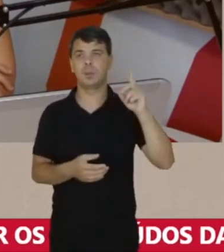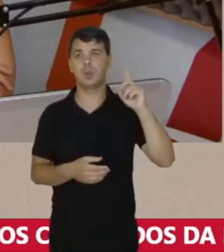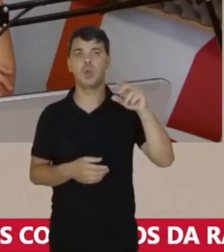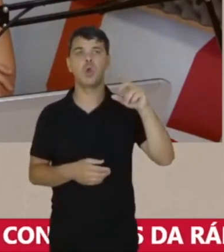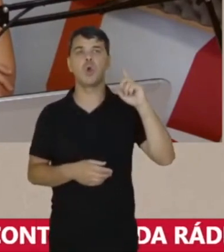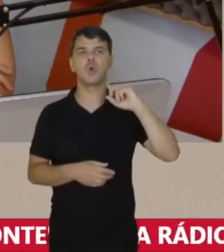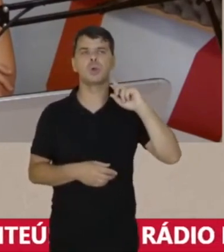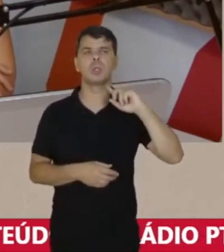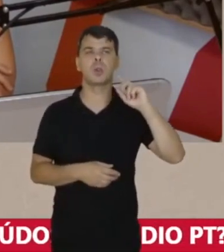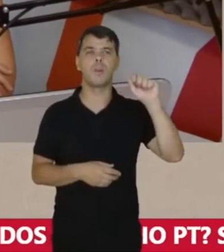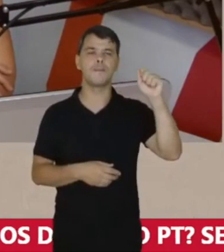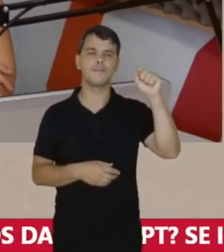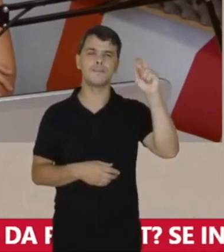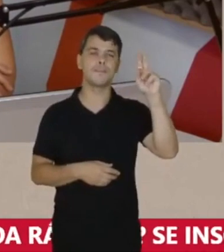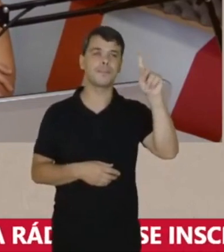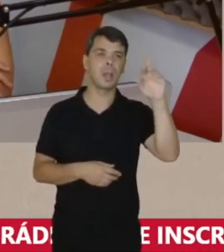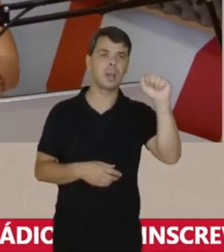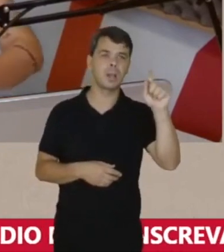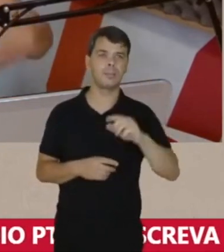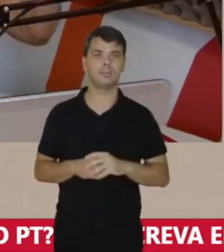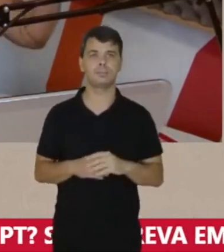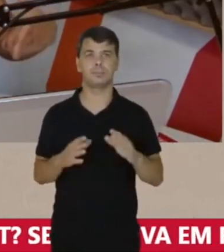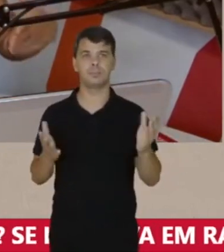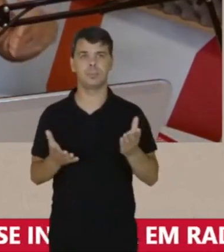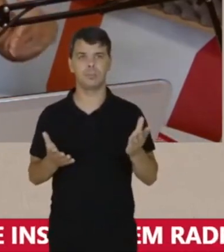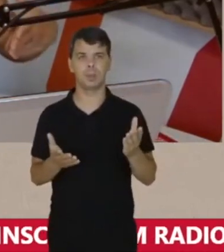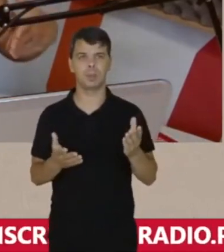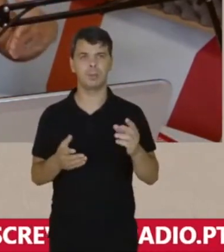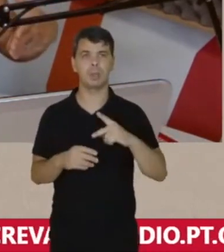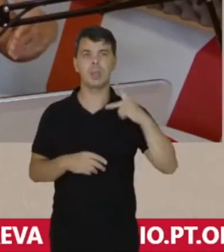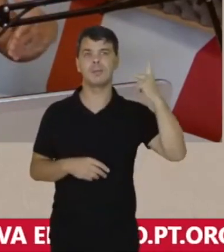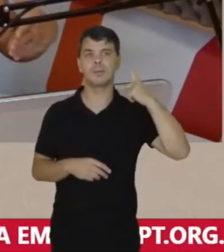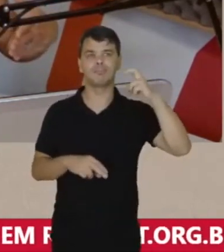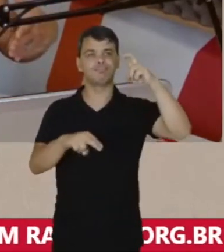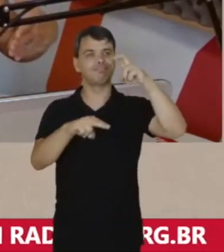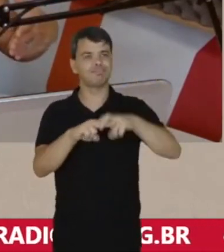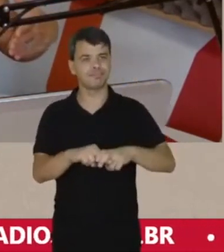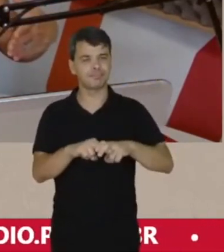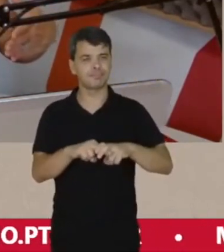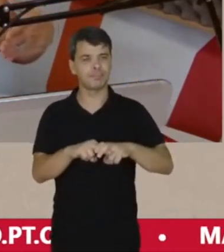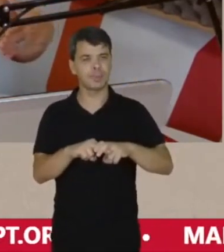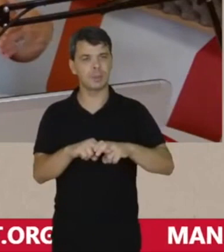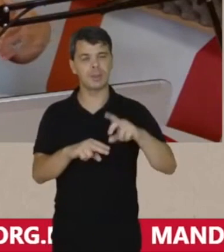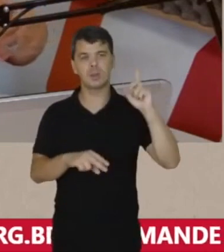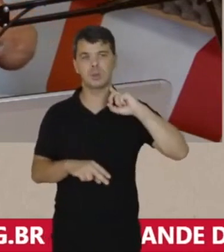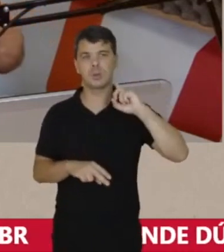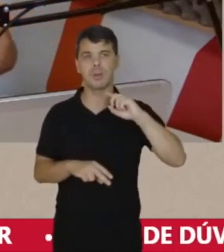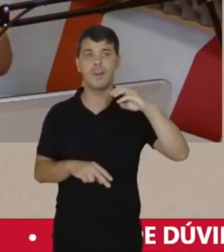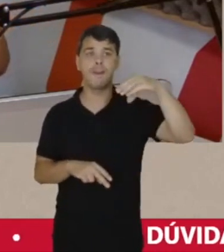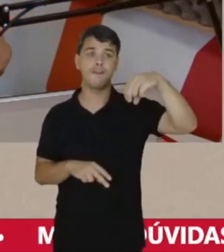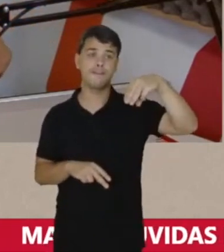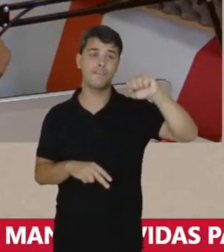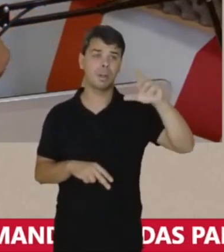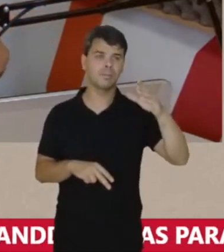aqui continua firme. E agora com assento na Câmara dos Vereadores e das Vereadoras de BH. Macaé, foi um